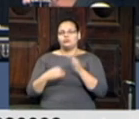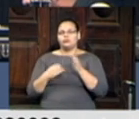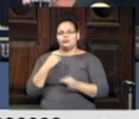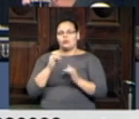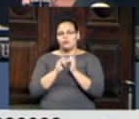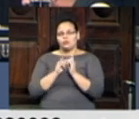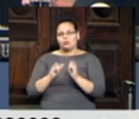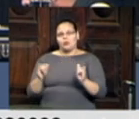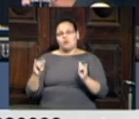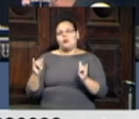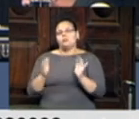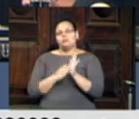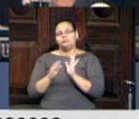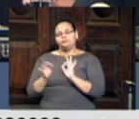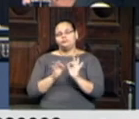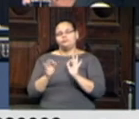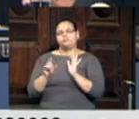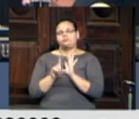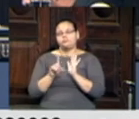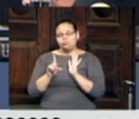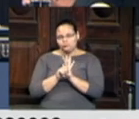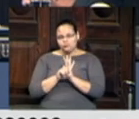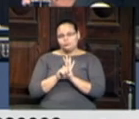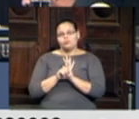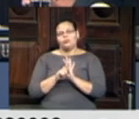Anuncio. Projeto de lei número